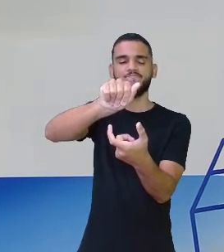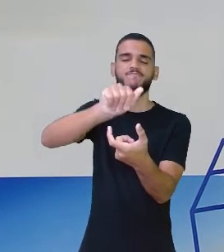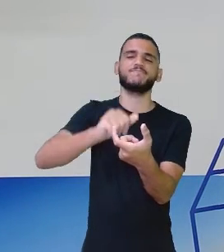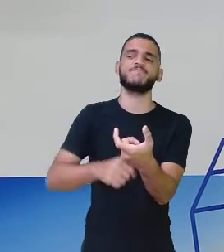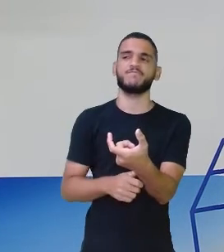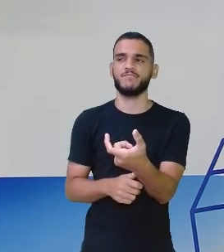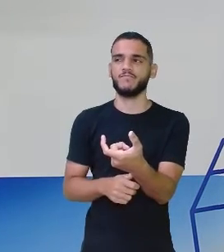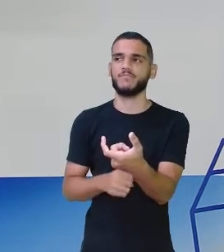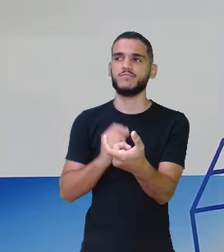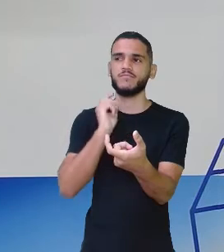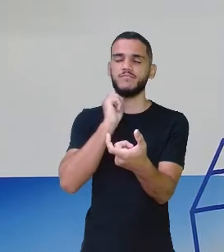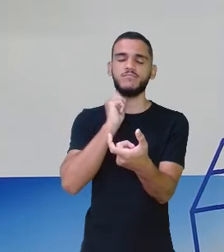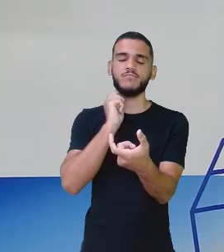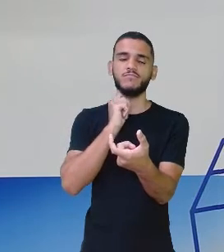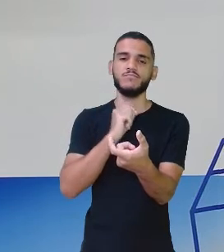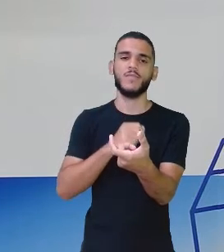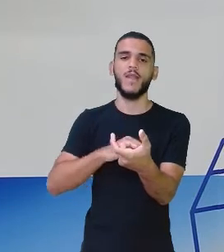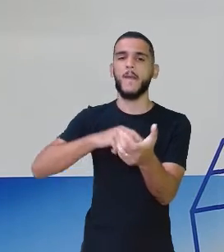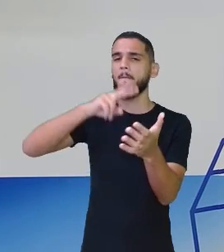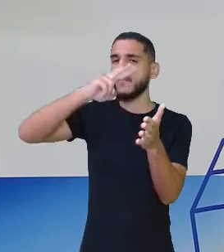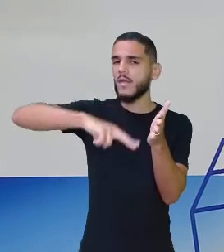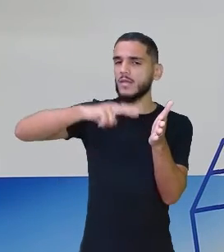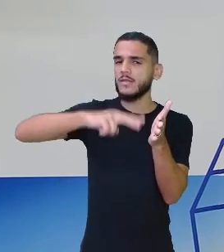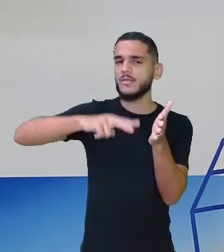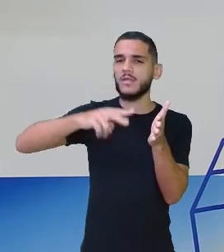correto. Preste atenção na leitura.